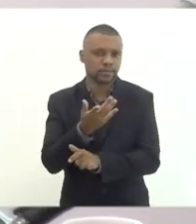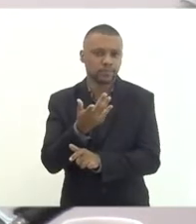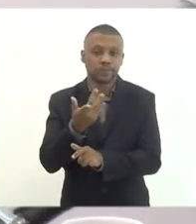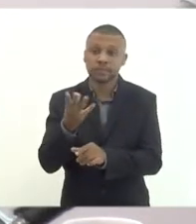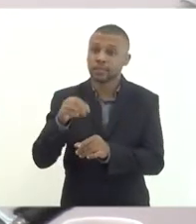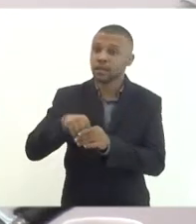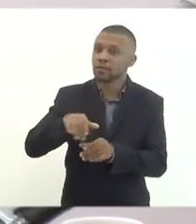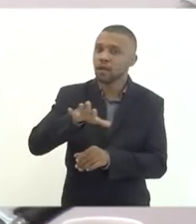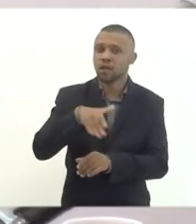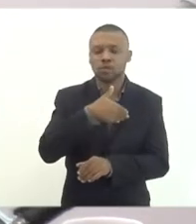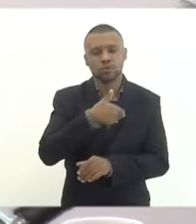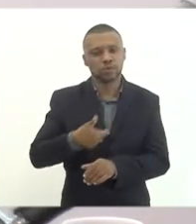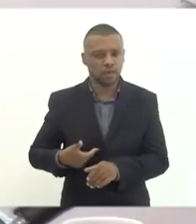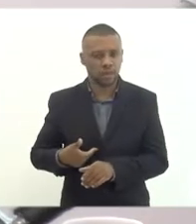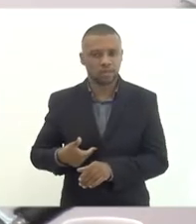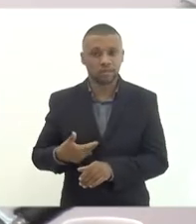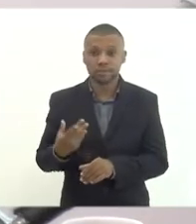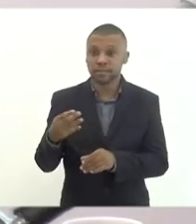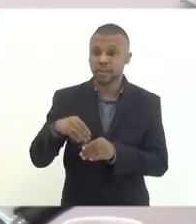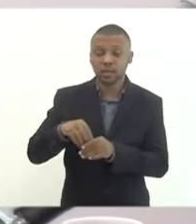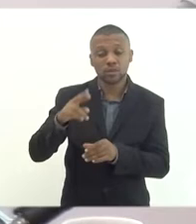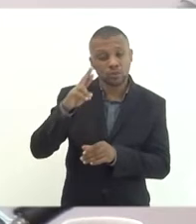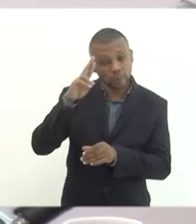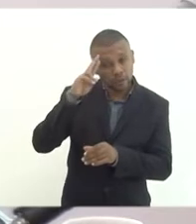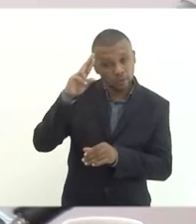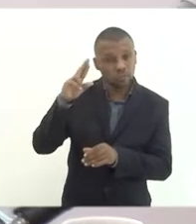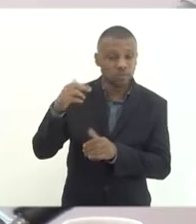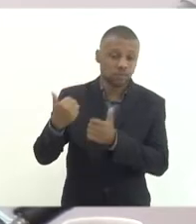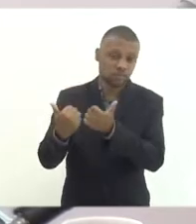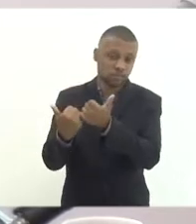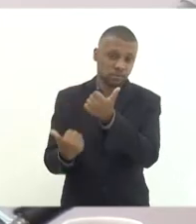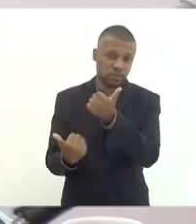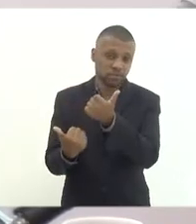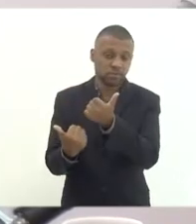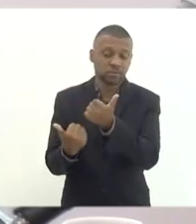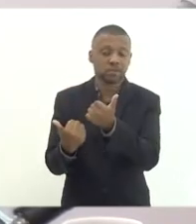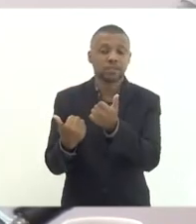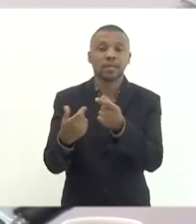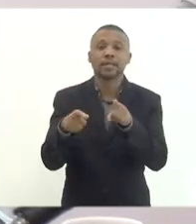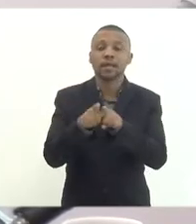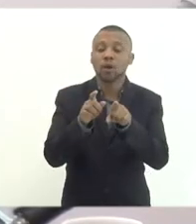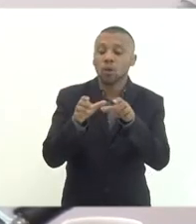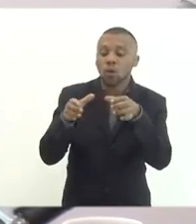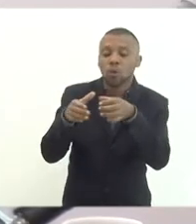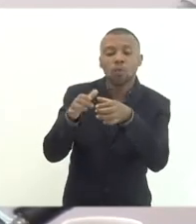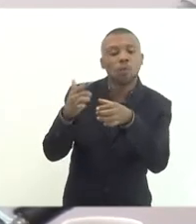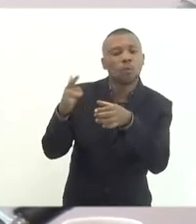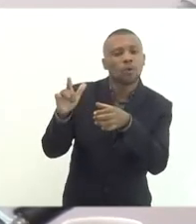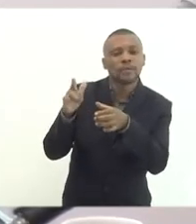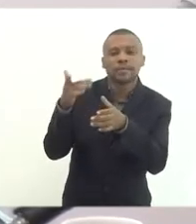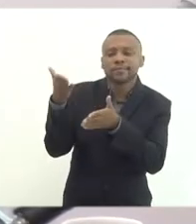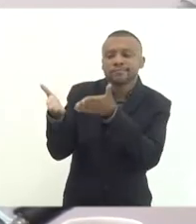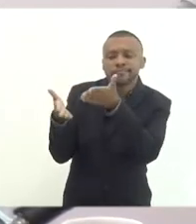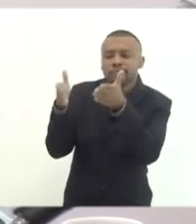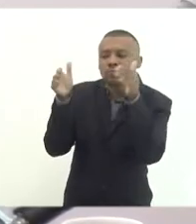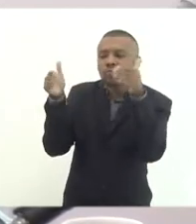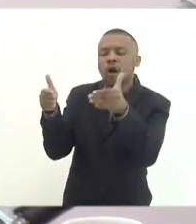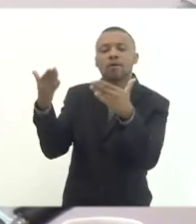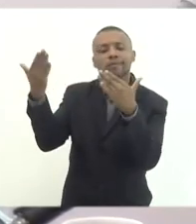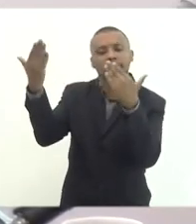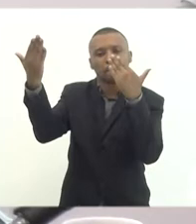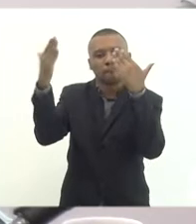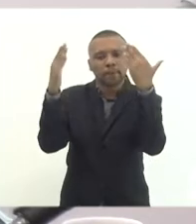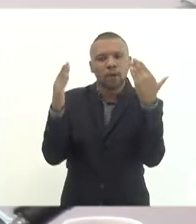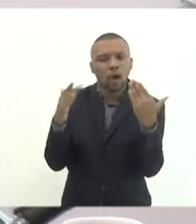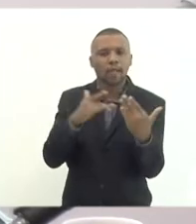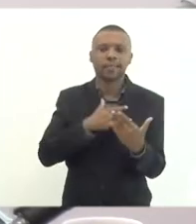estado da Superintendência tem uma outra dependência que cuida especificamente da Saúde Mental população em situação de vulnerabilidade álcool